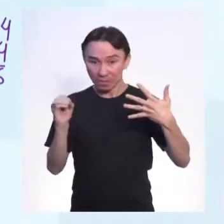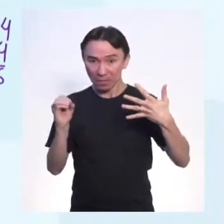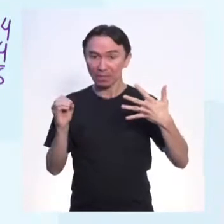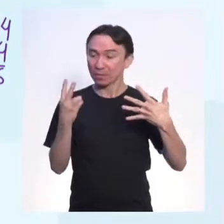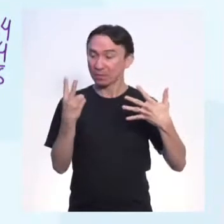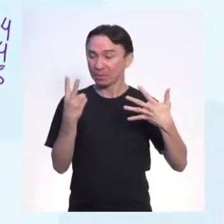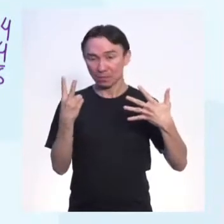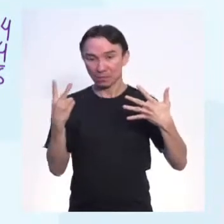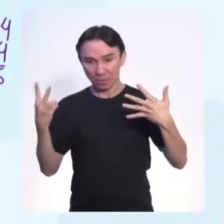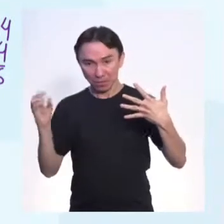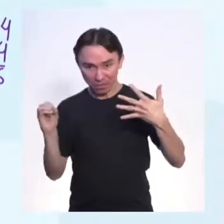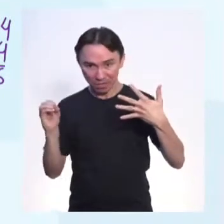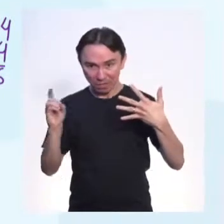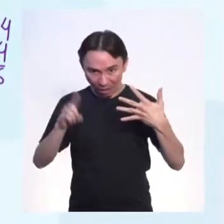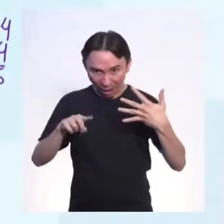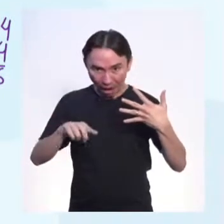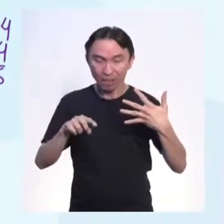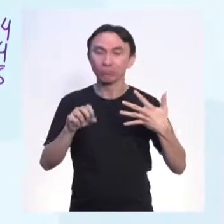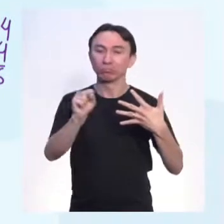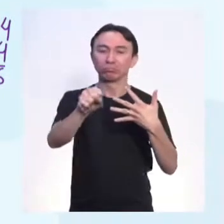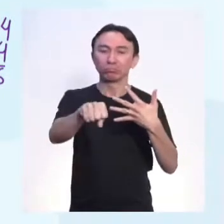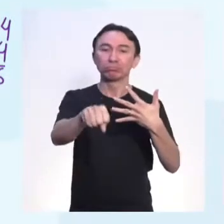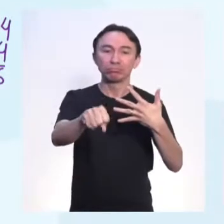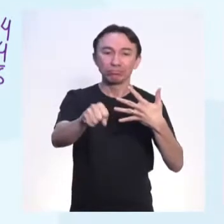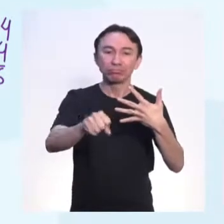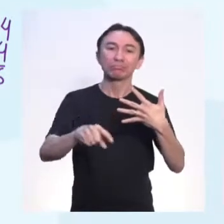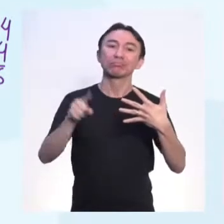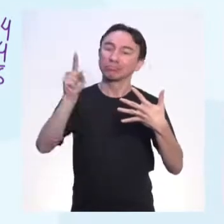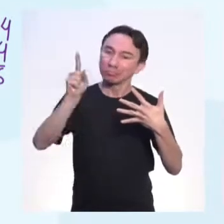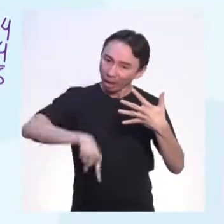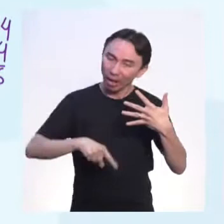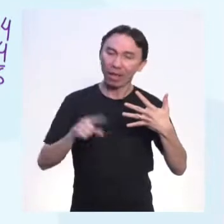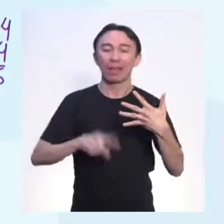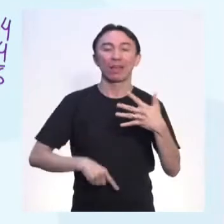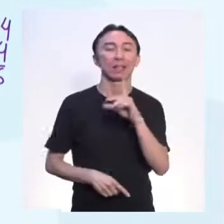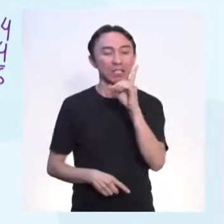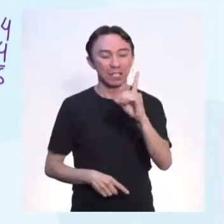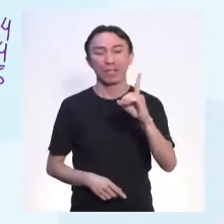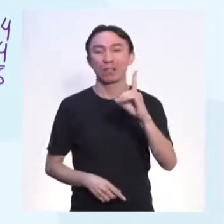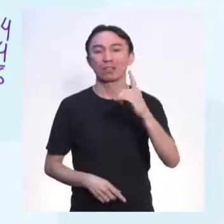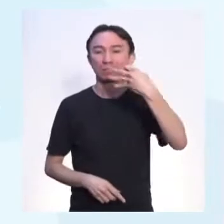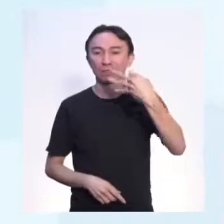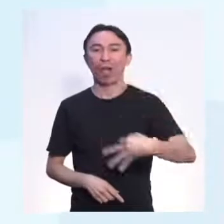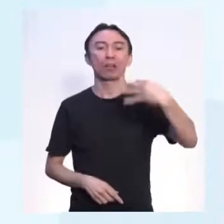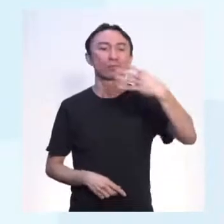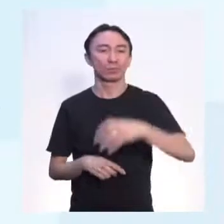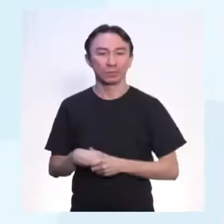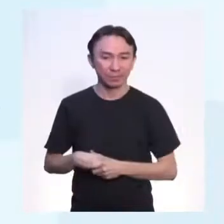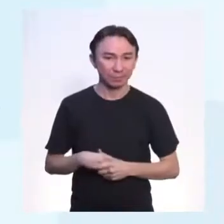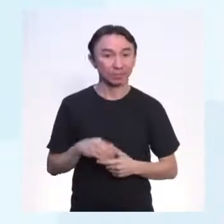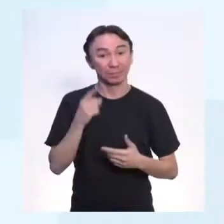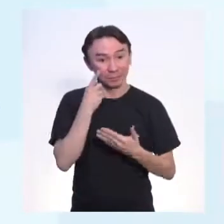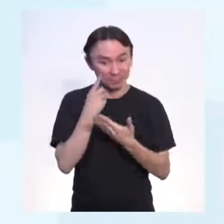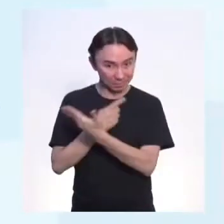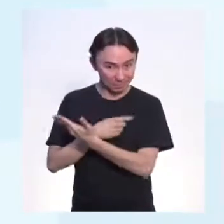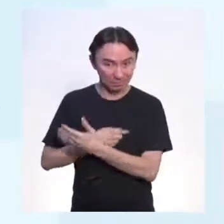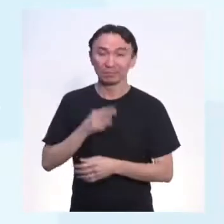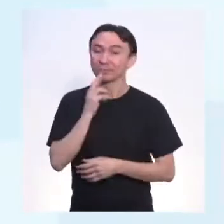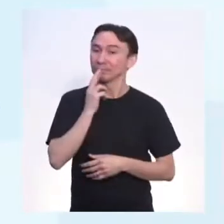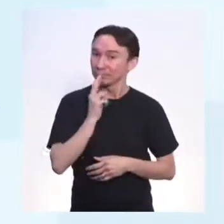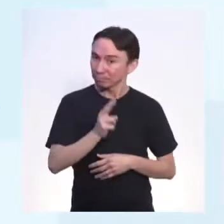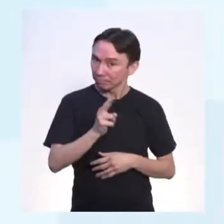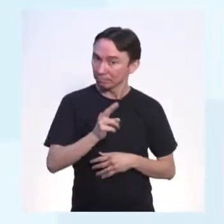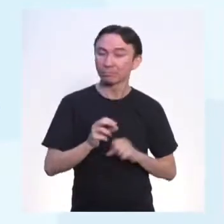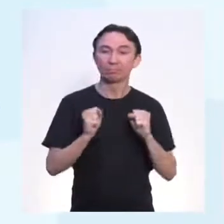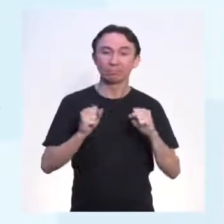220? Sim. Então, a alternativa D. Aqui está a resolução para vocês.